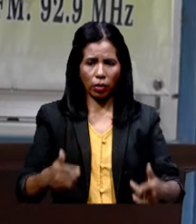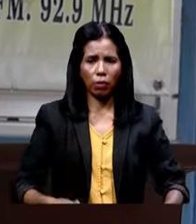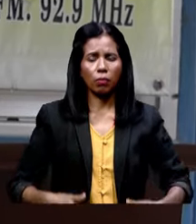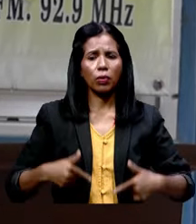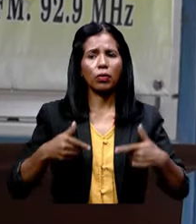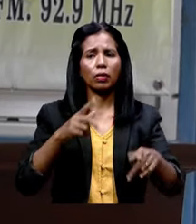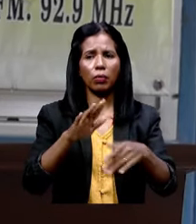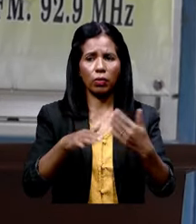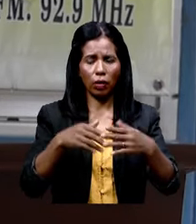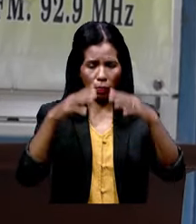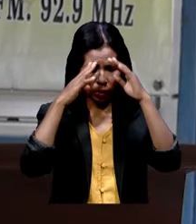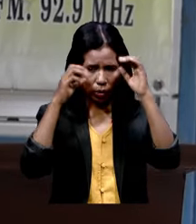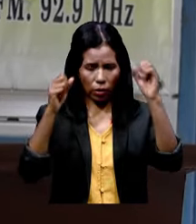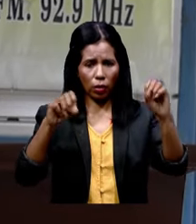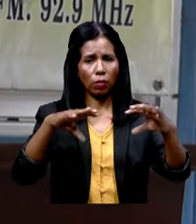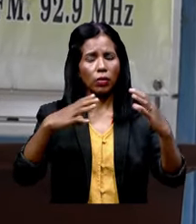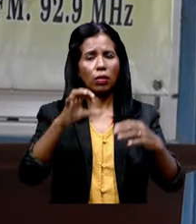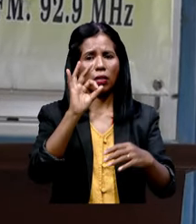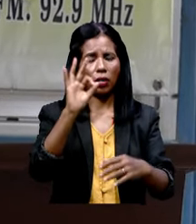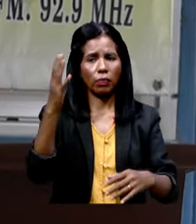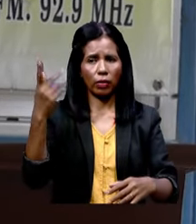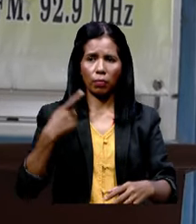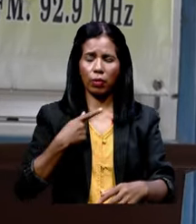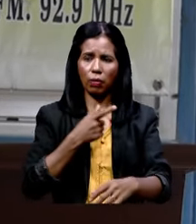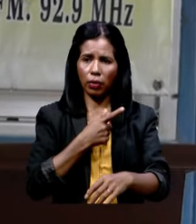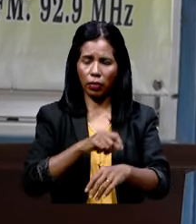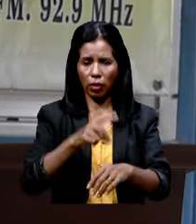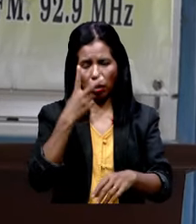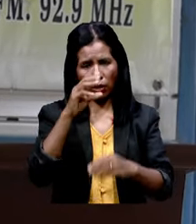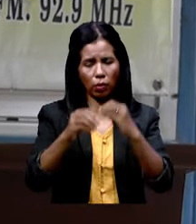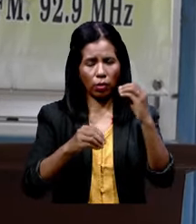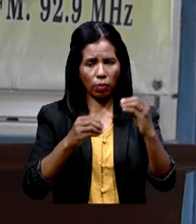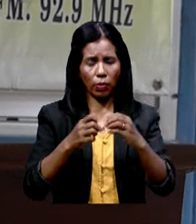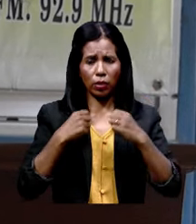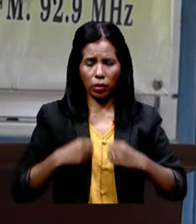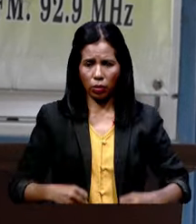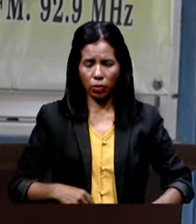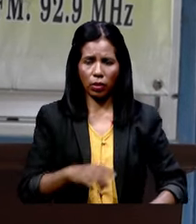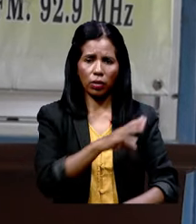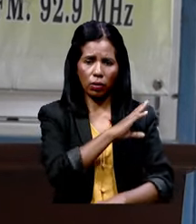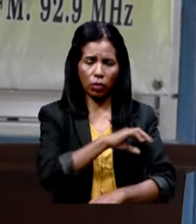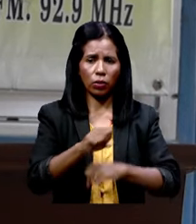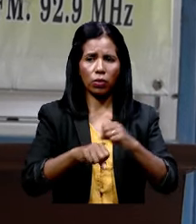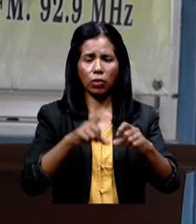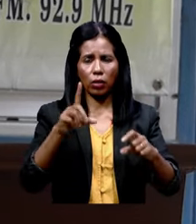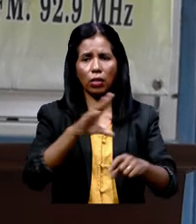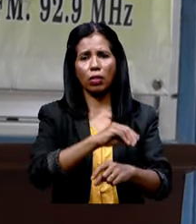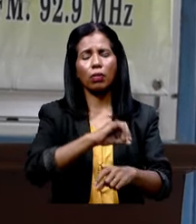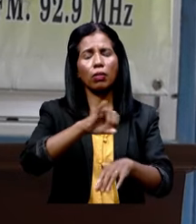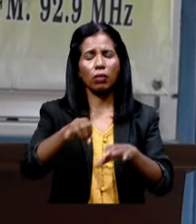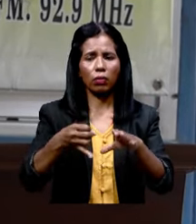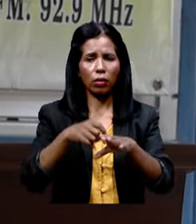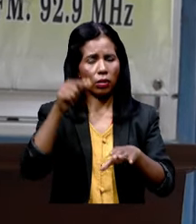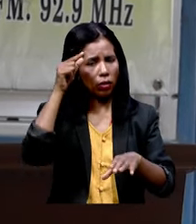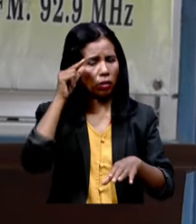nian. Presidente da Comissão EFI e Parlamento Nacional, nebe trata assunto saúde, segurança social no igualdade de